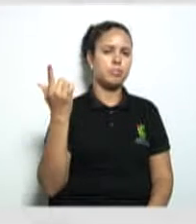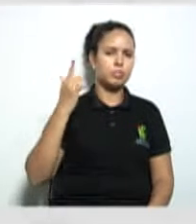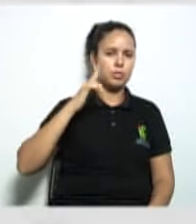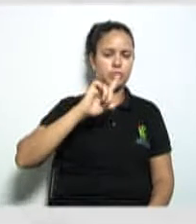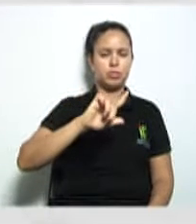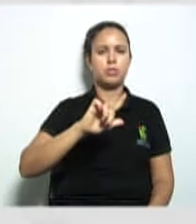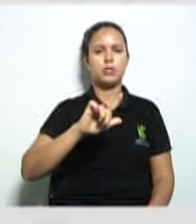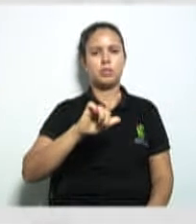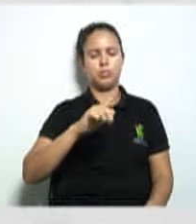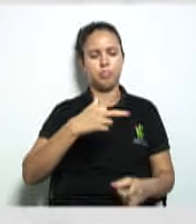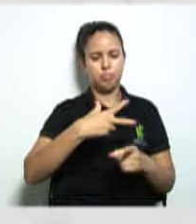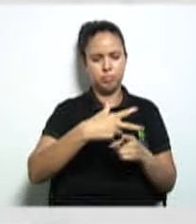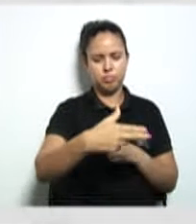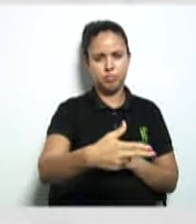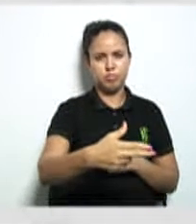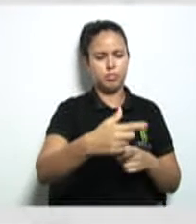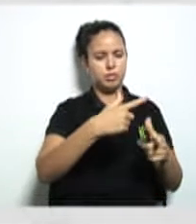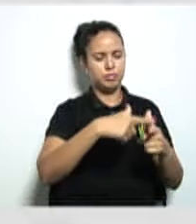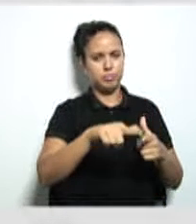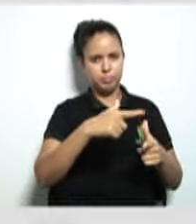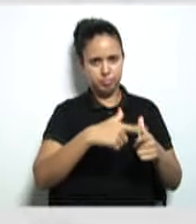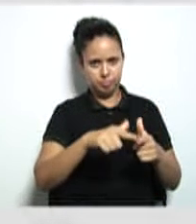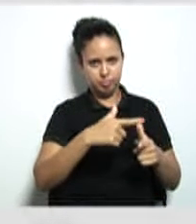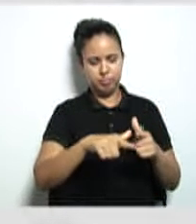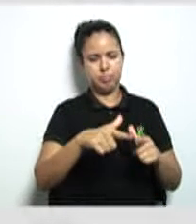crise nesse período da Revolução Industrial.